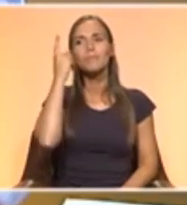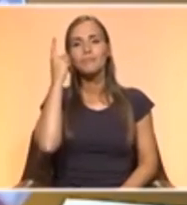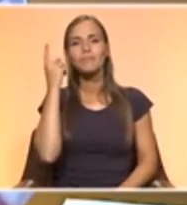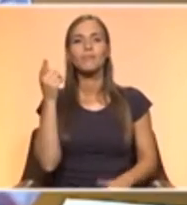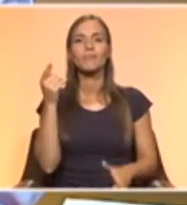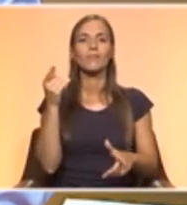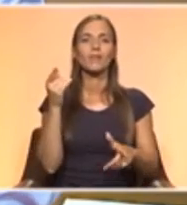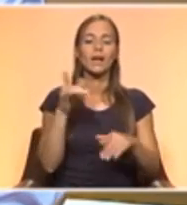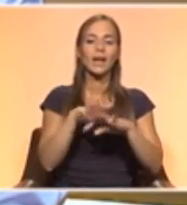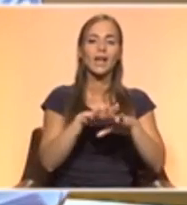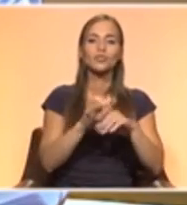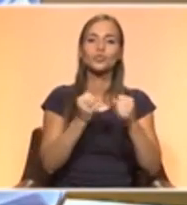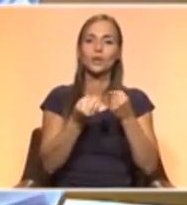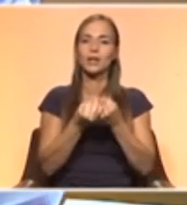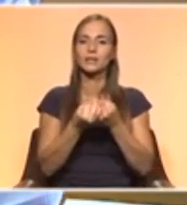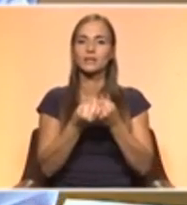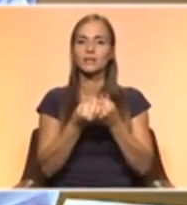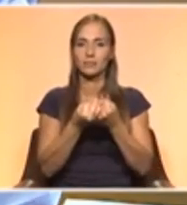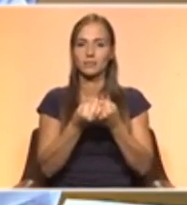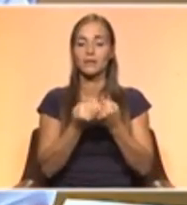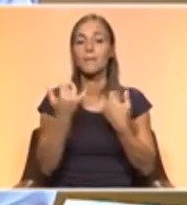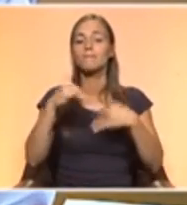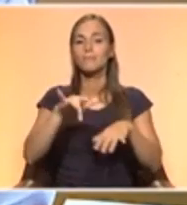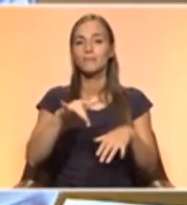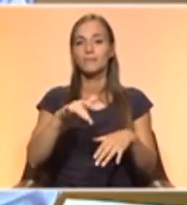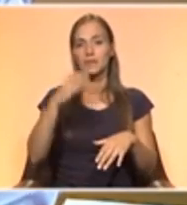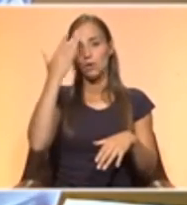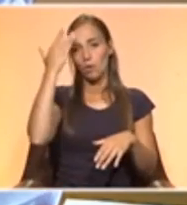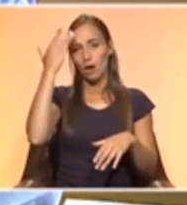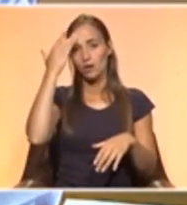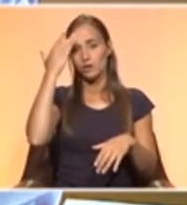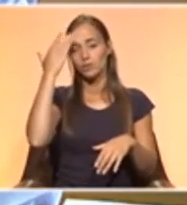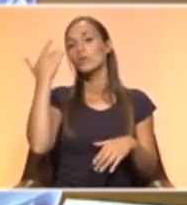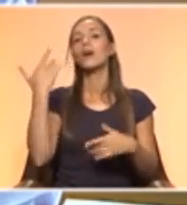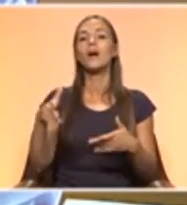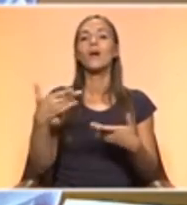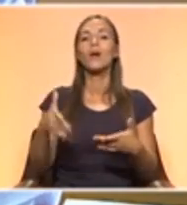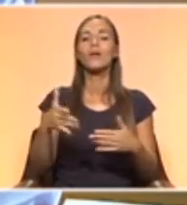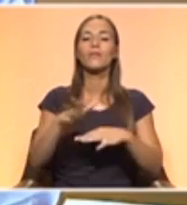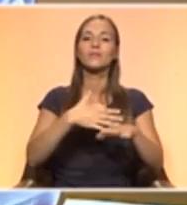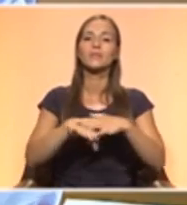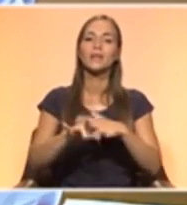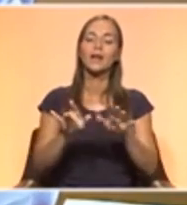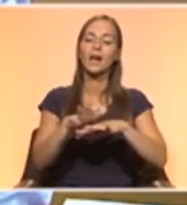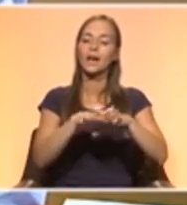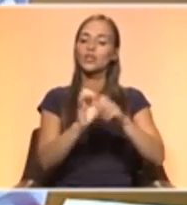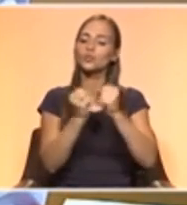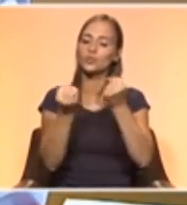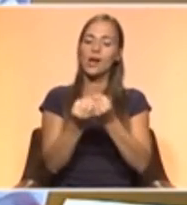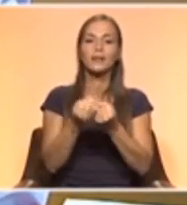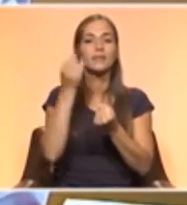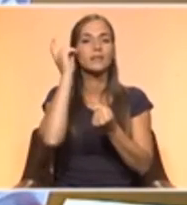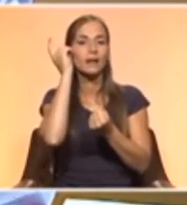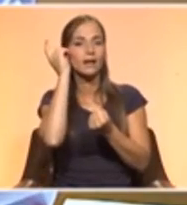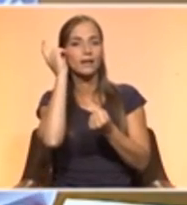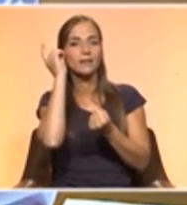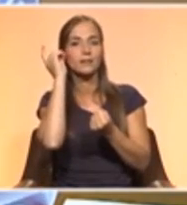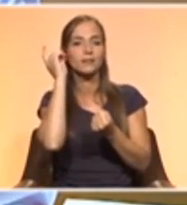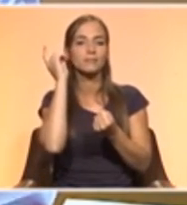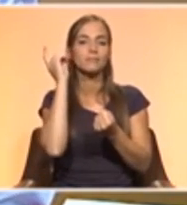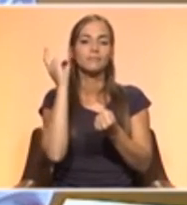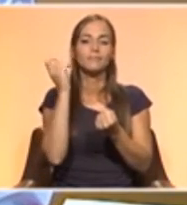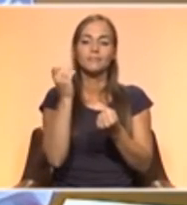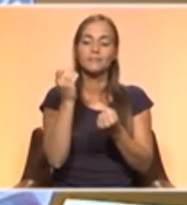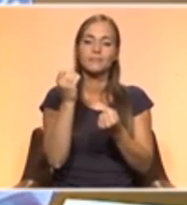temamos fazer concretamente mas o desafio penso que será neste momento as redes sociais e o mobile que é o que está mais diferente as aplicações e as